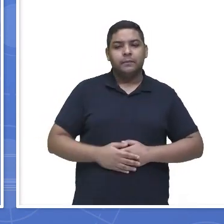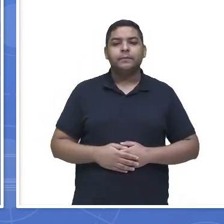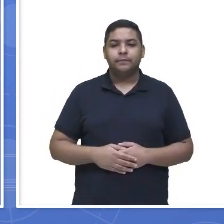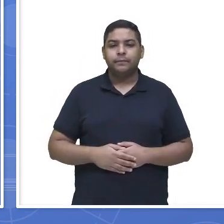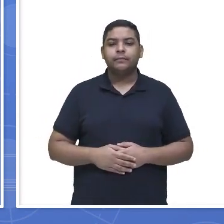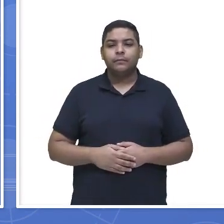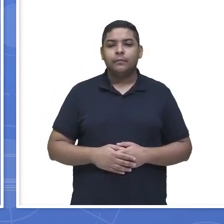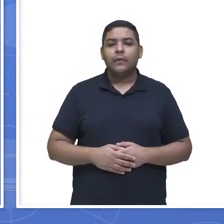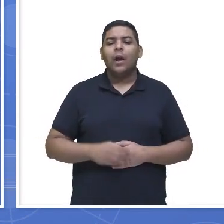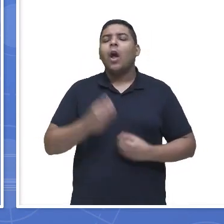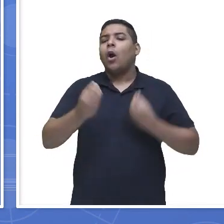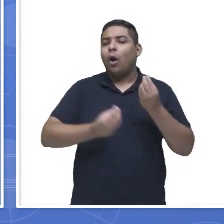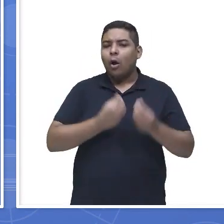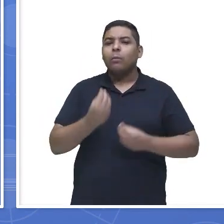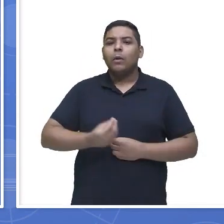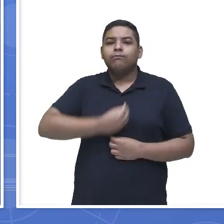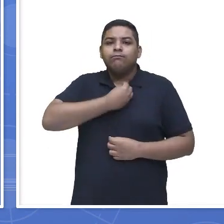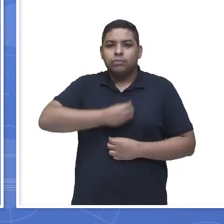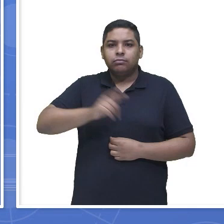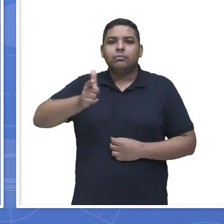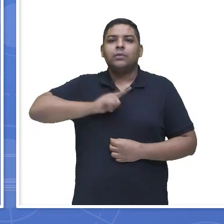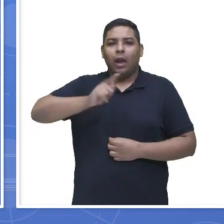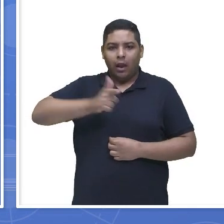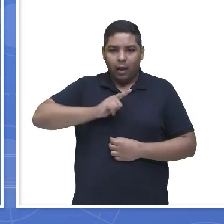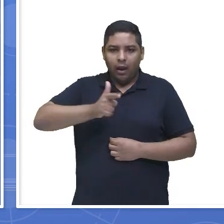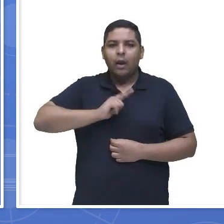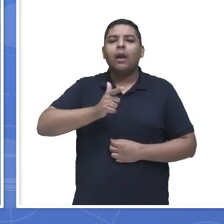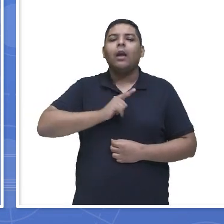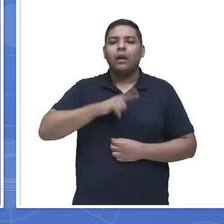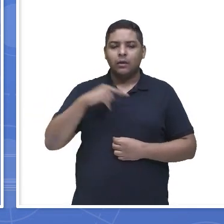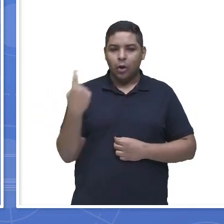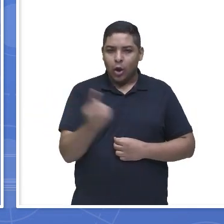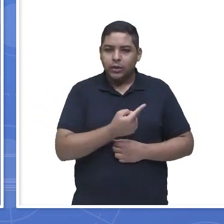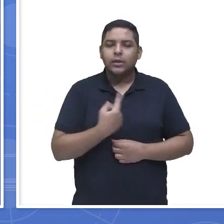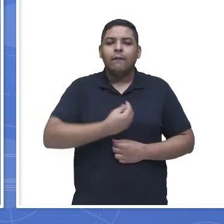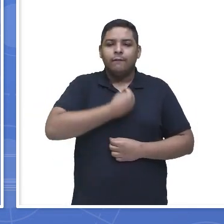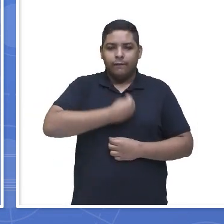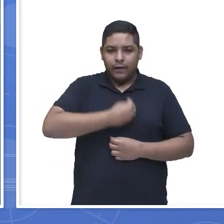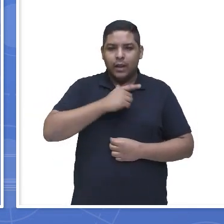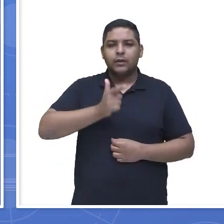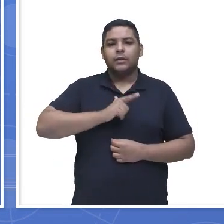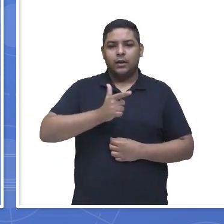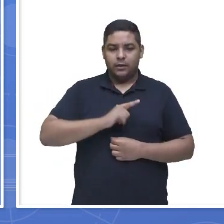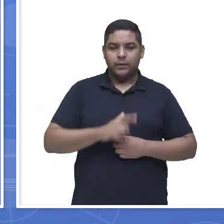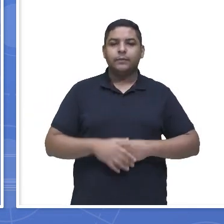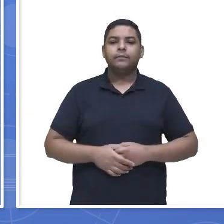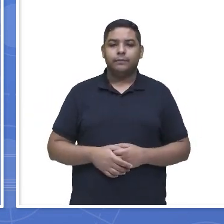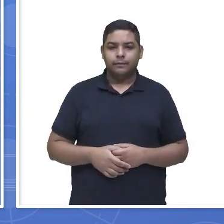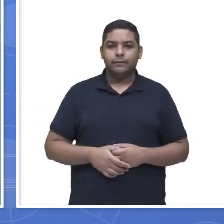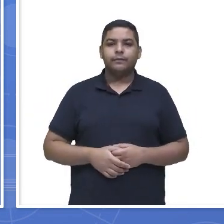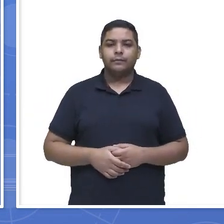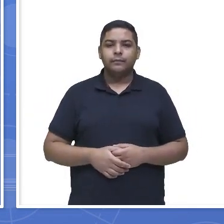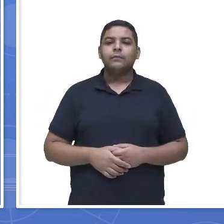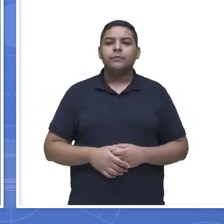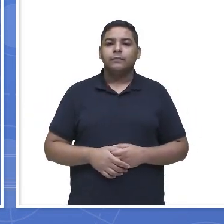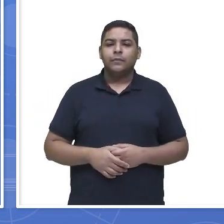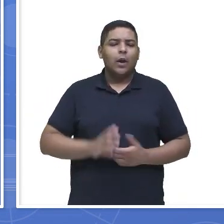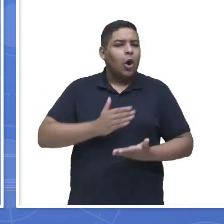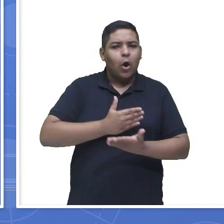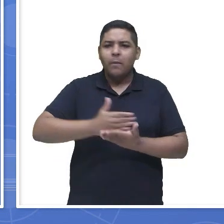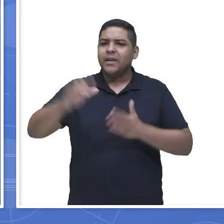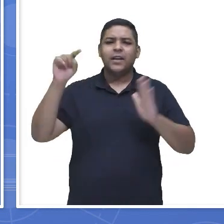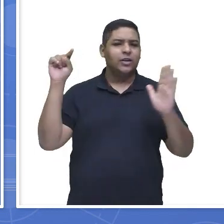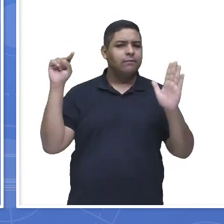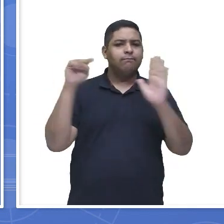está presente na nossa vida, o quanto isso está presente no nosso dia a dia. Perfeito? Vamos começar com um questionamento já? A gente já vai começar a